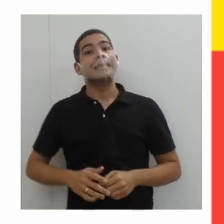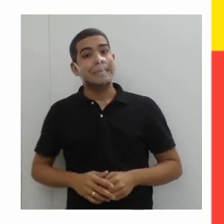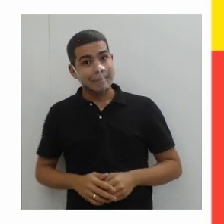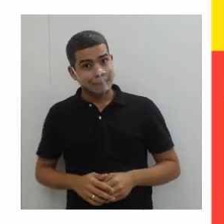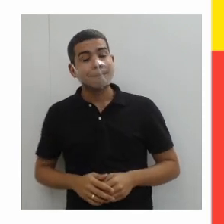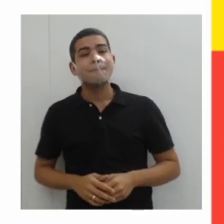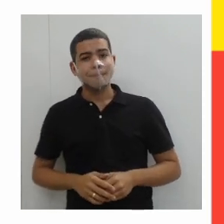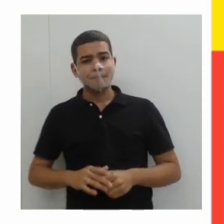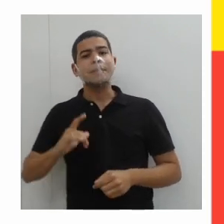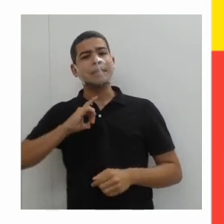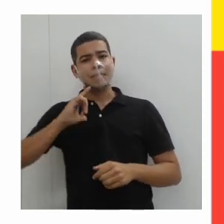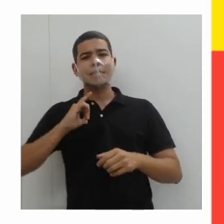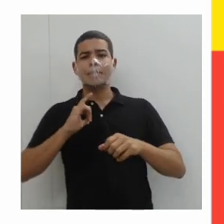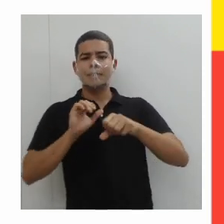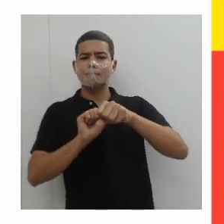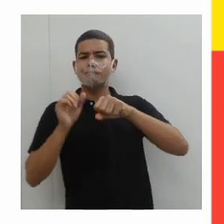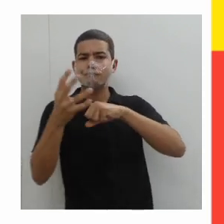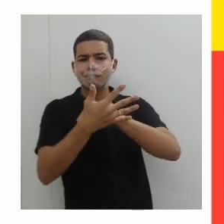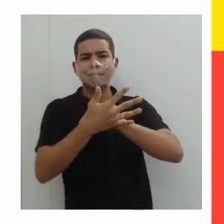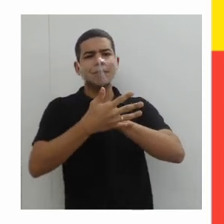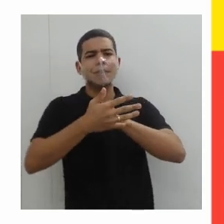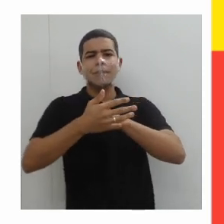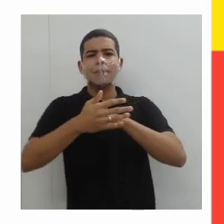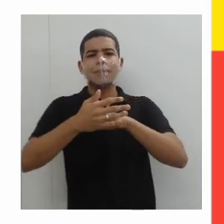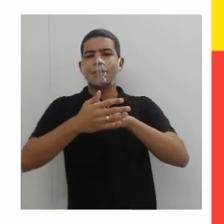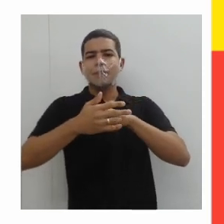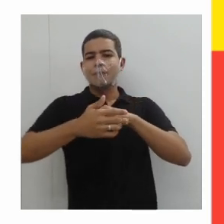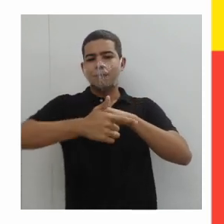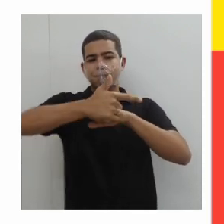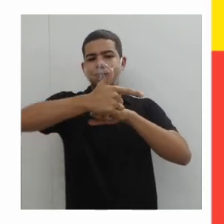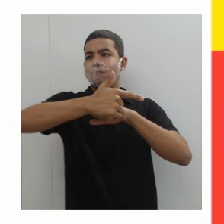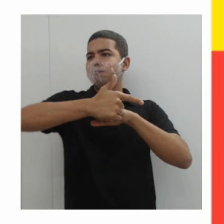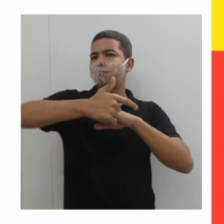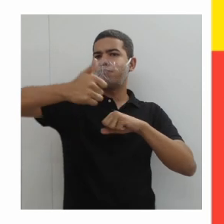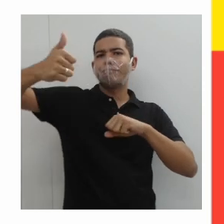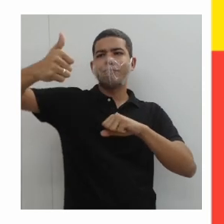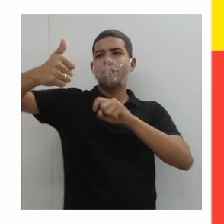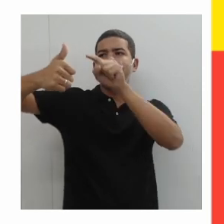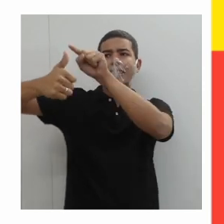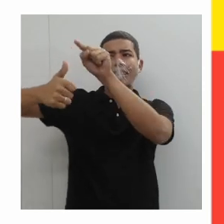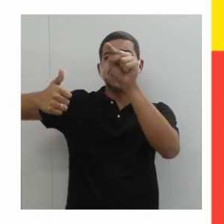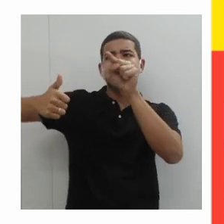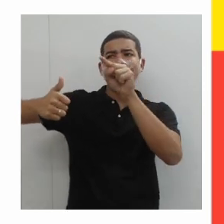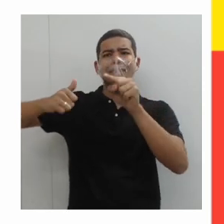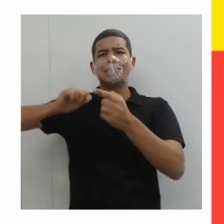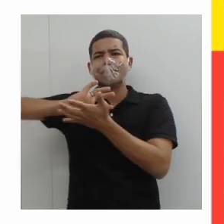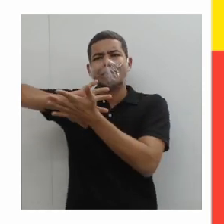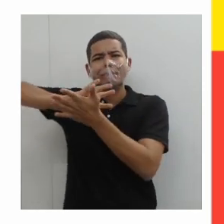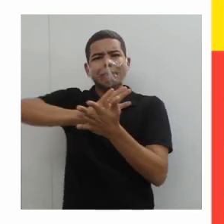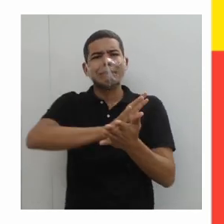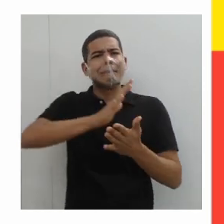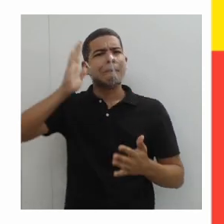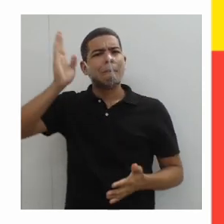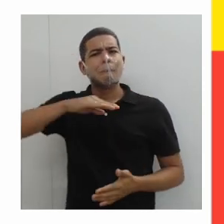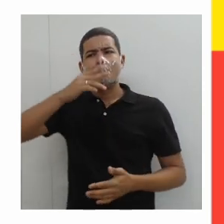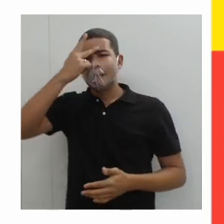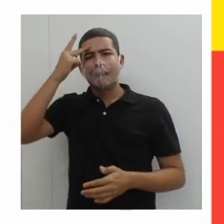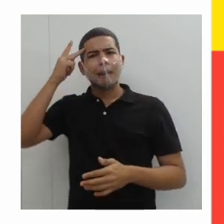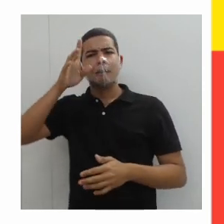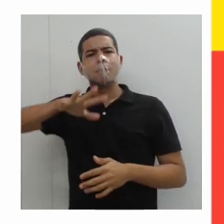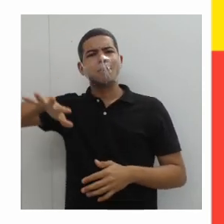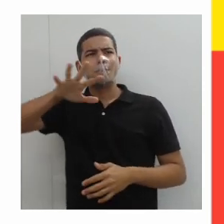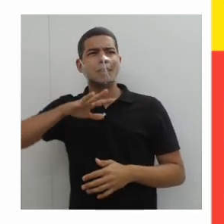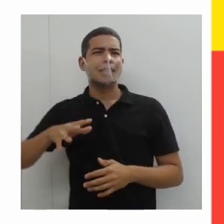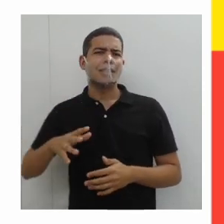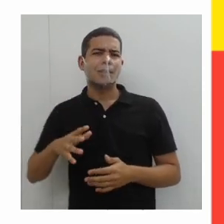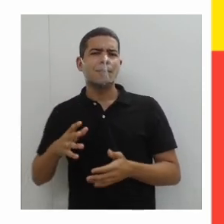tem mostrado, tem revelado aí uma face da humanidade que é uma face muito cruel. Embora A gente tem percebido que na